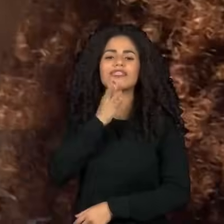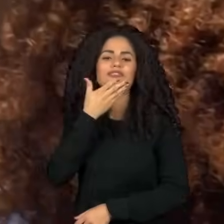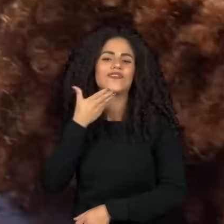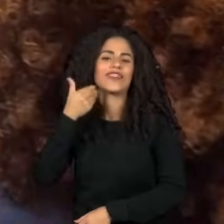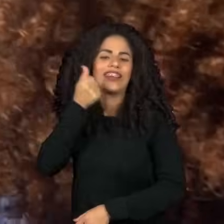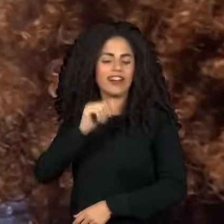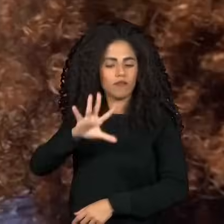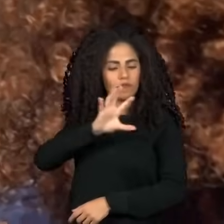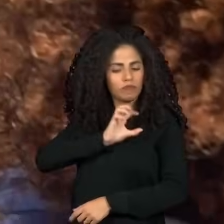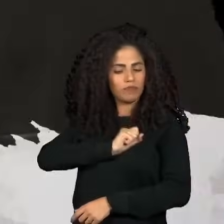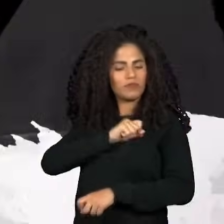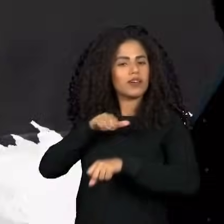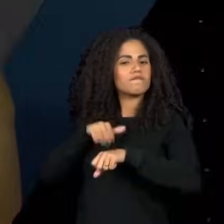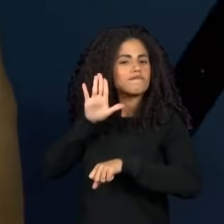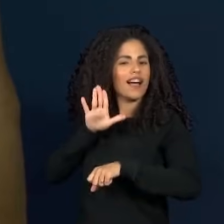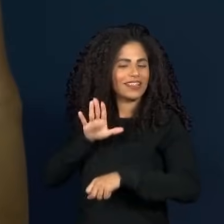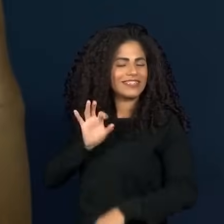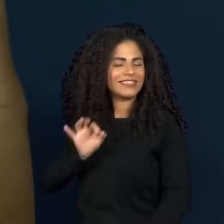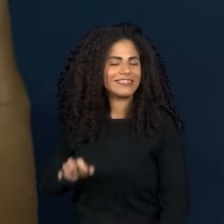amando mais.